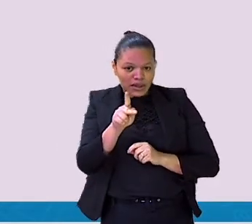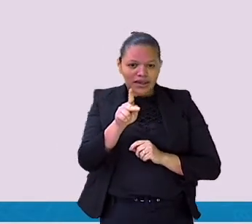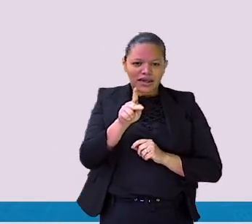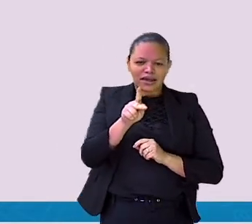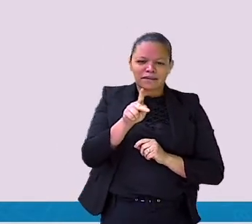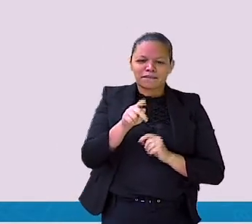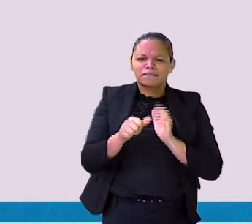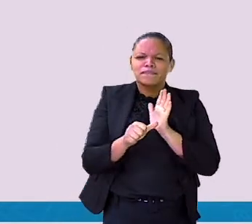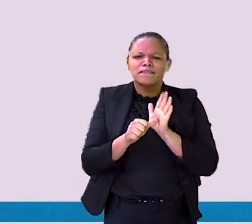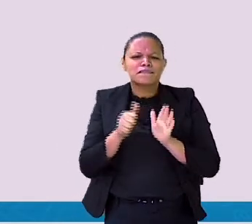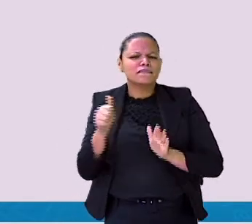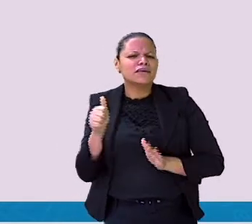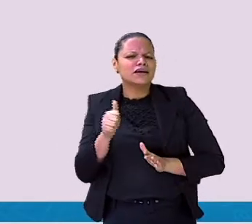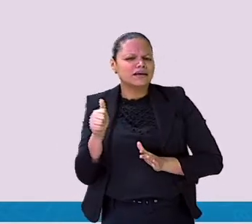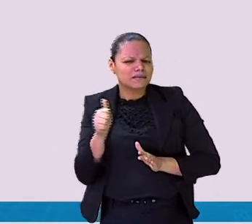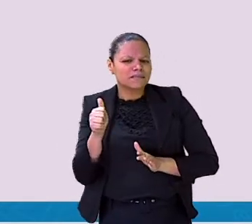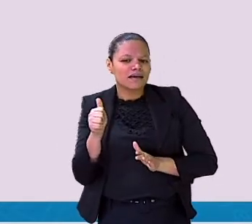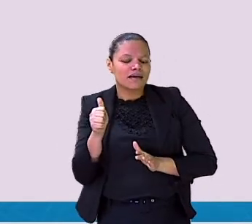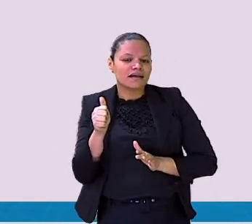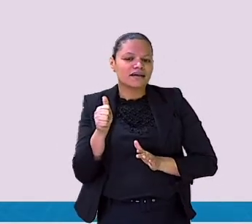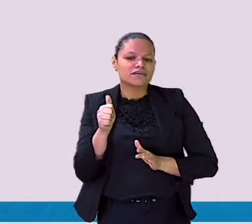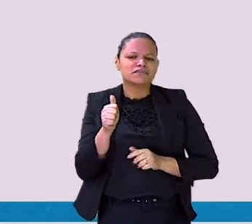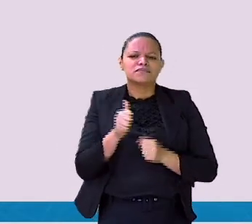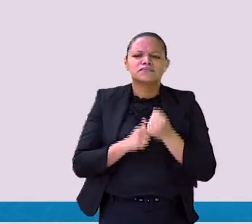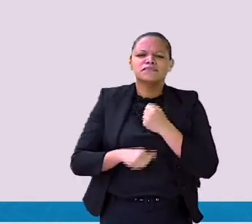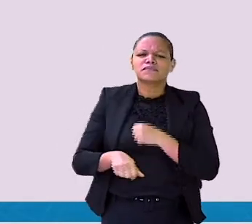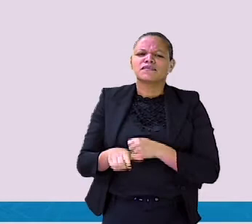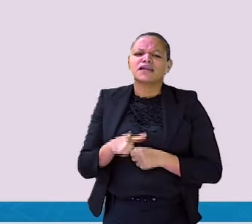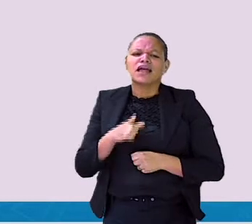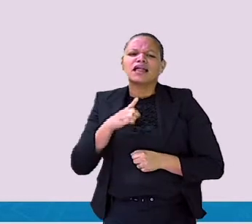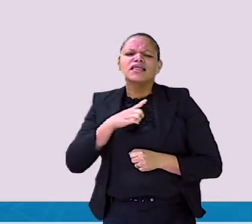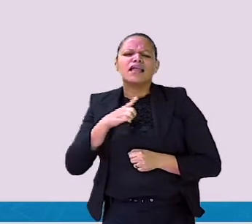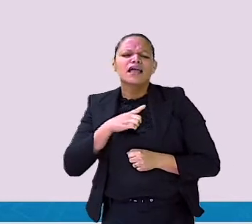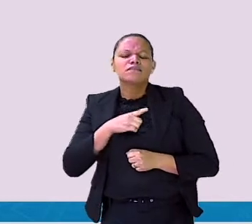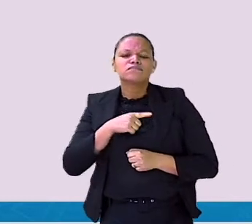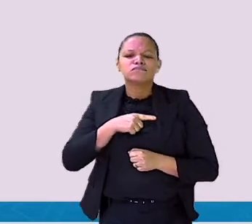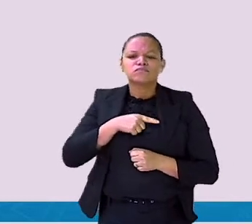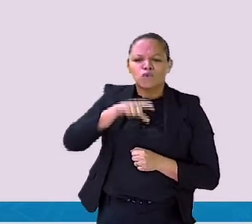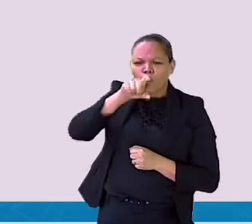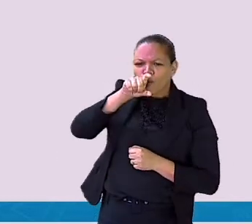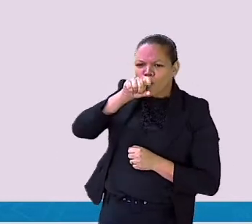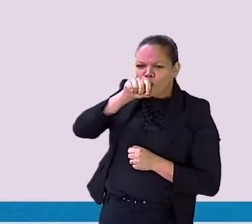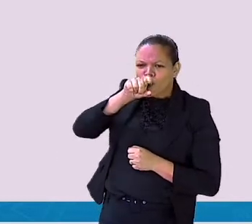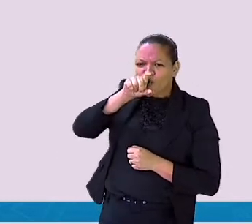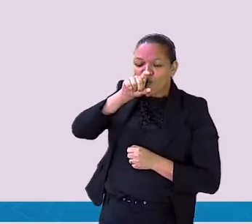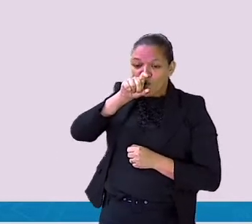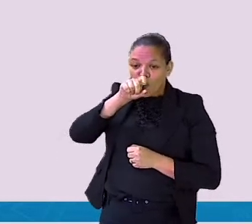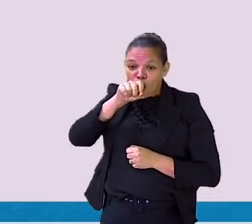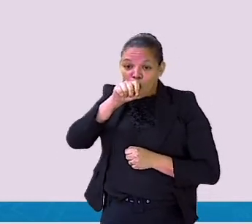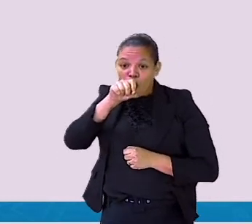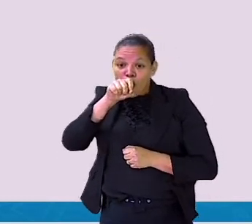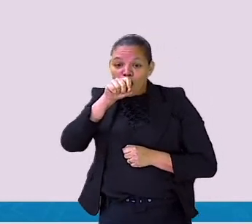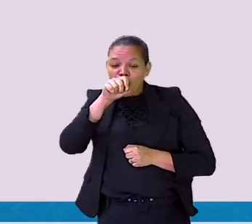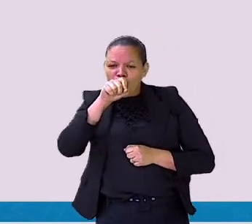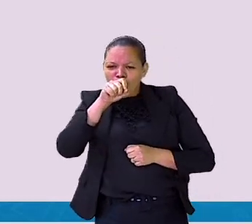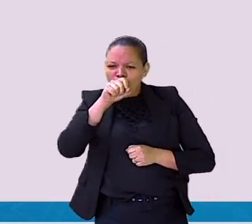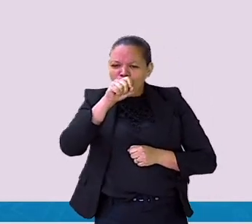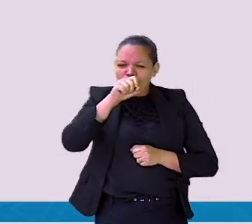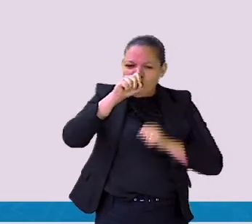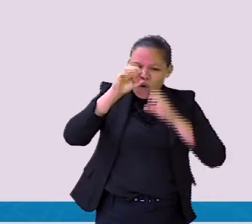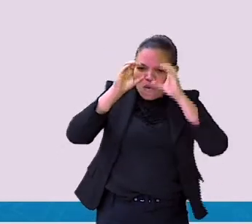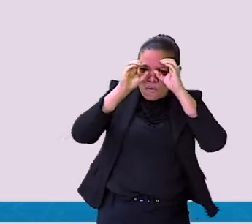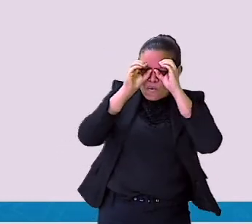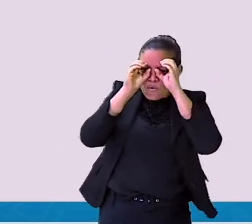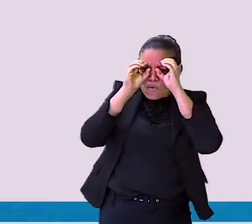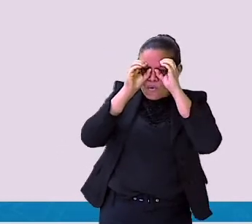nossa fábula. A nossa fábula fala que a coruja é sabida. Ó,